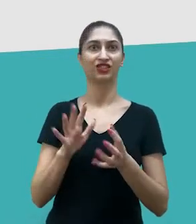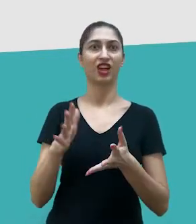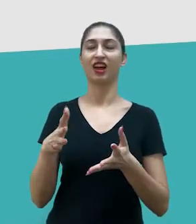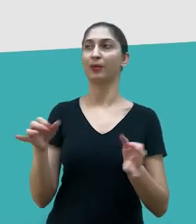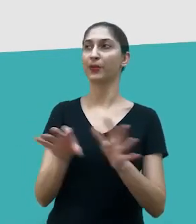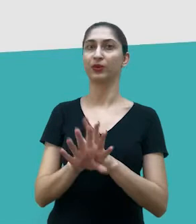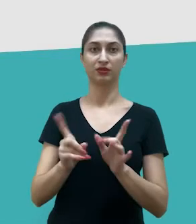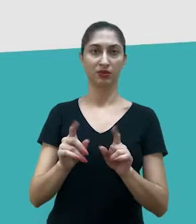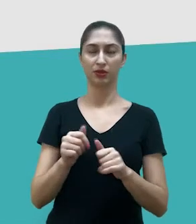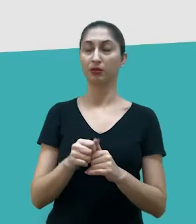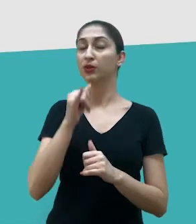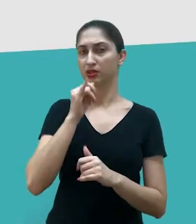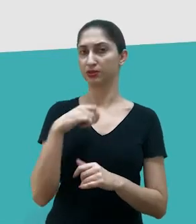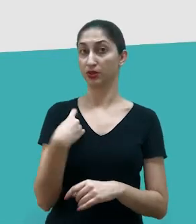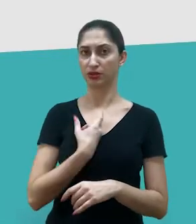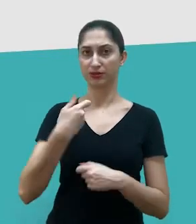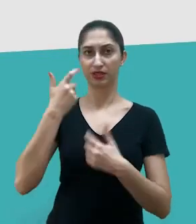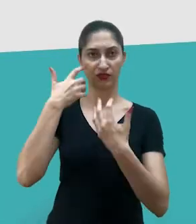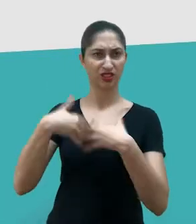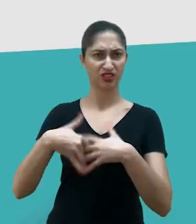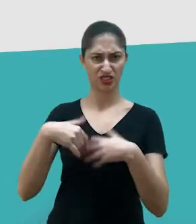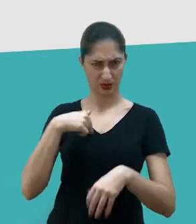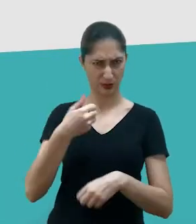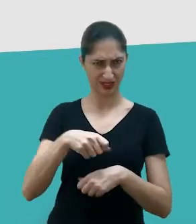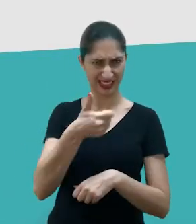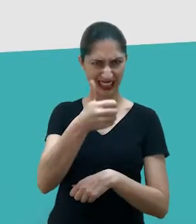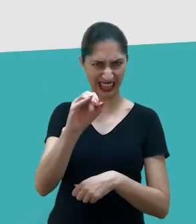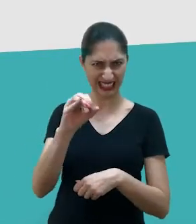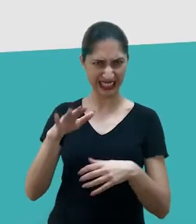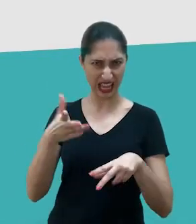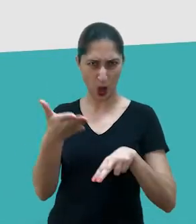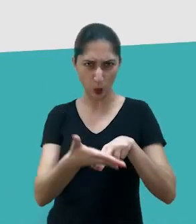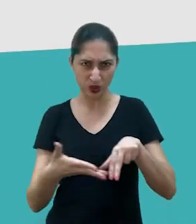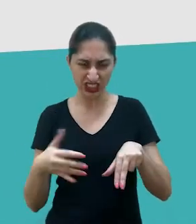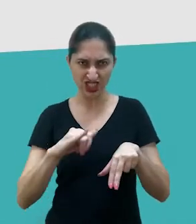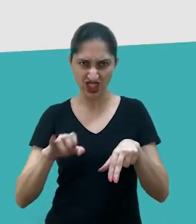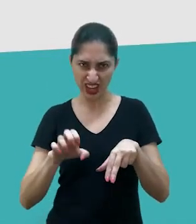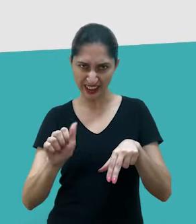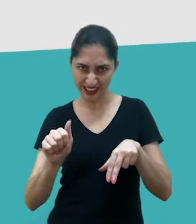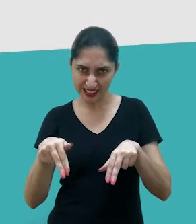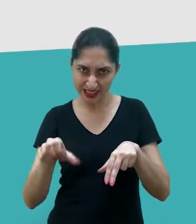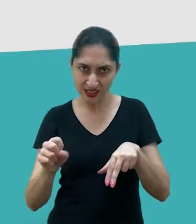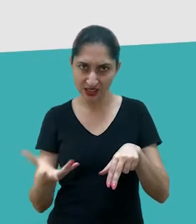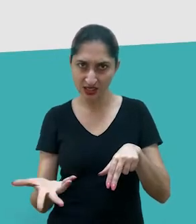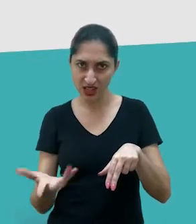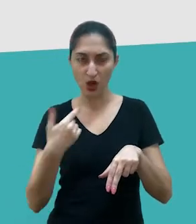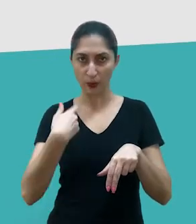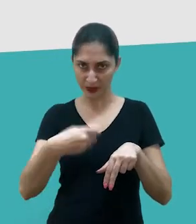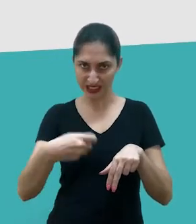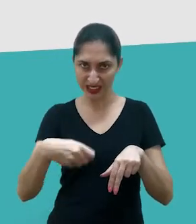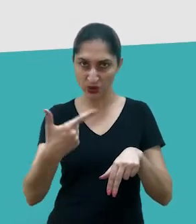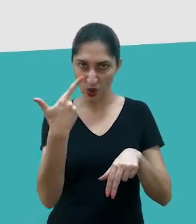preciso ter 10 pares de jeans no meu guarda-roupa. Eu preciso ter 2 carros na minha